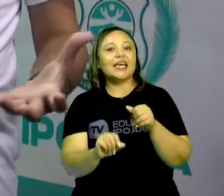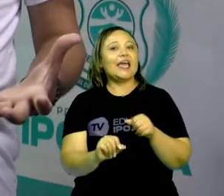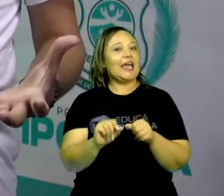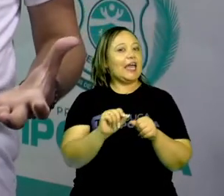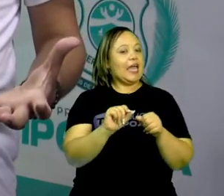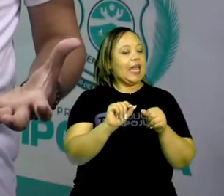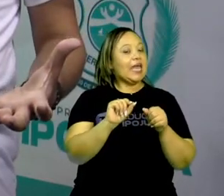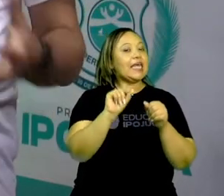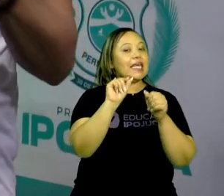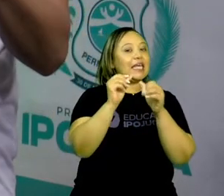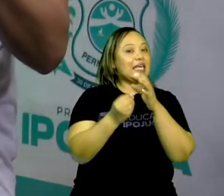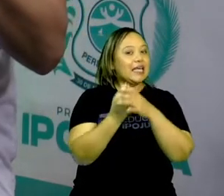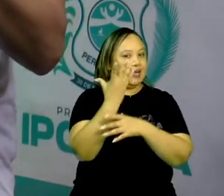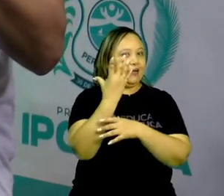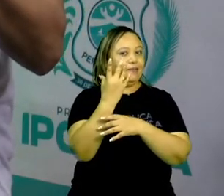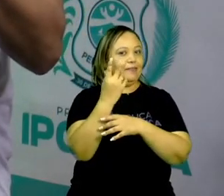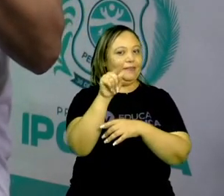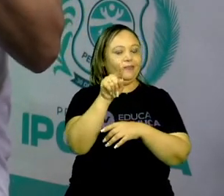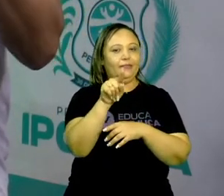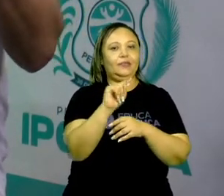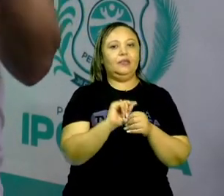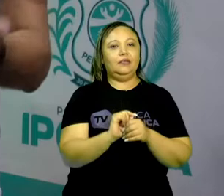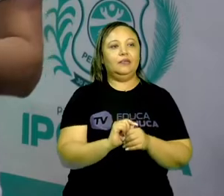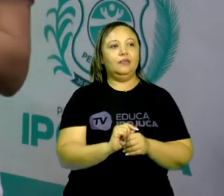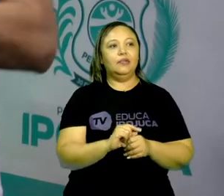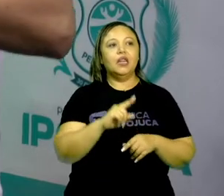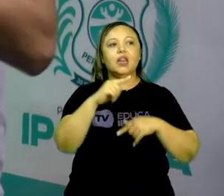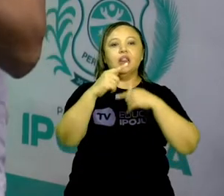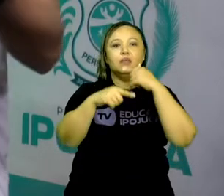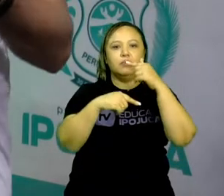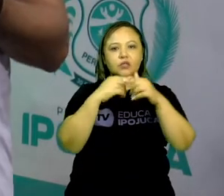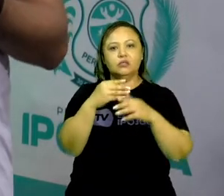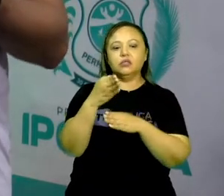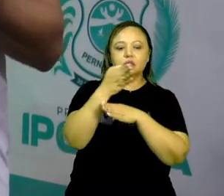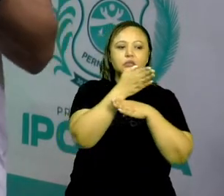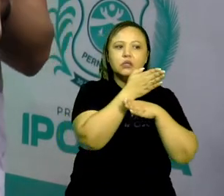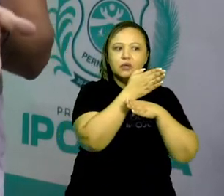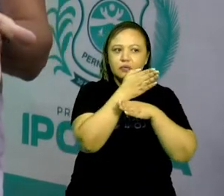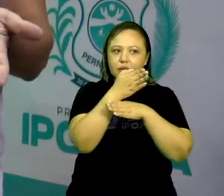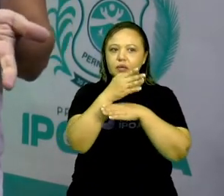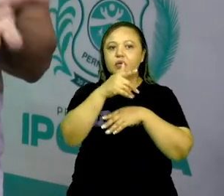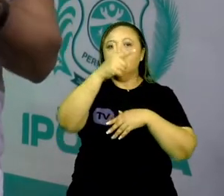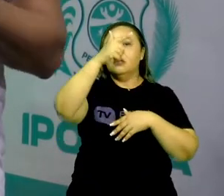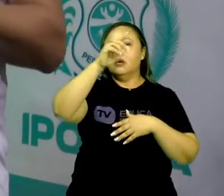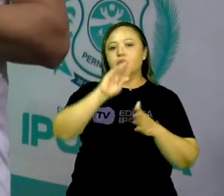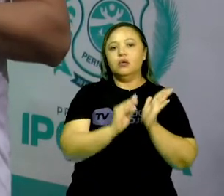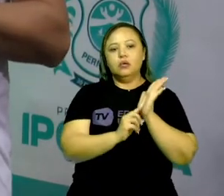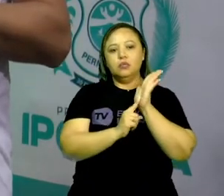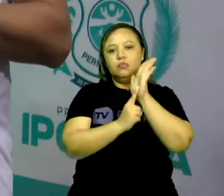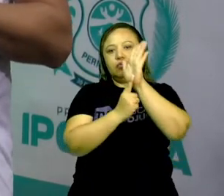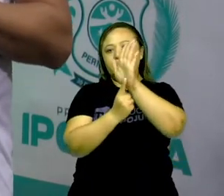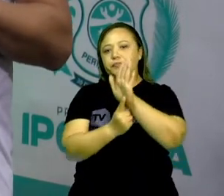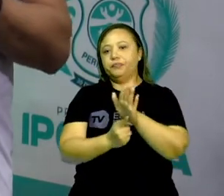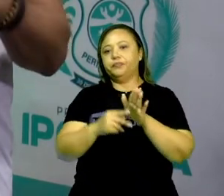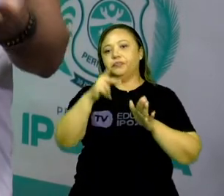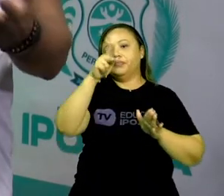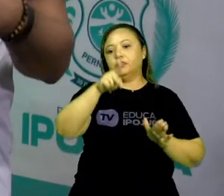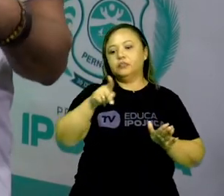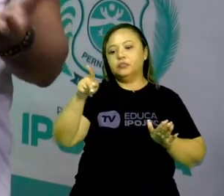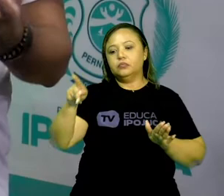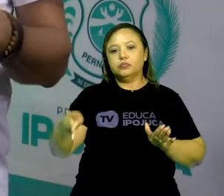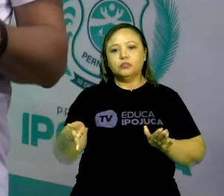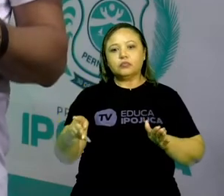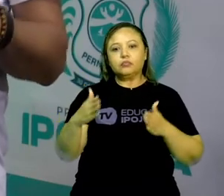você cria a situação. Massa? Depois você grava isso, né? Mostra para o seu professor, para a sua professora,